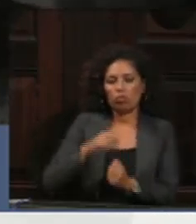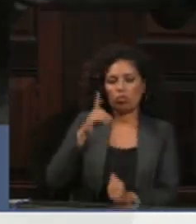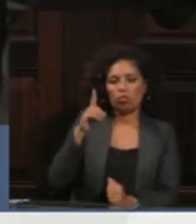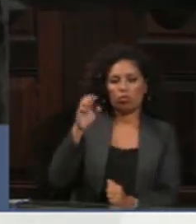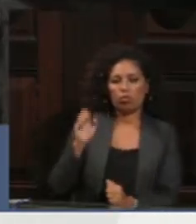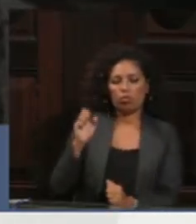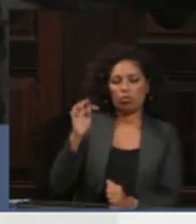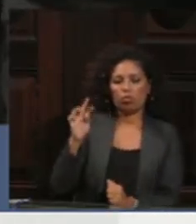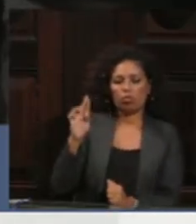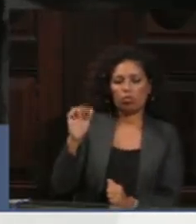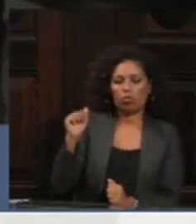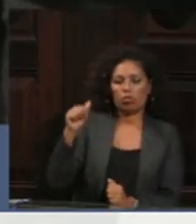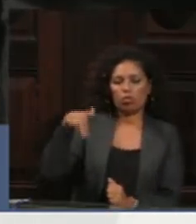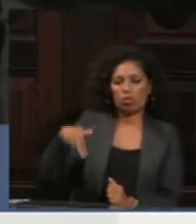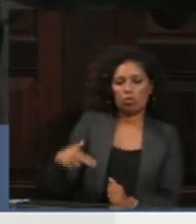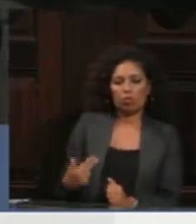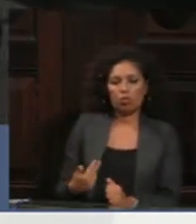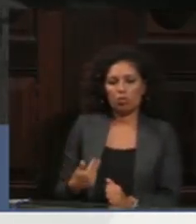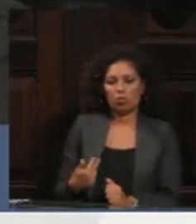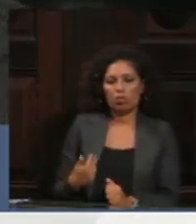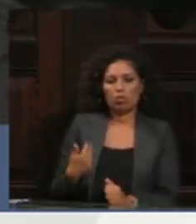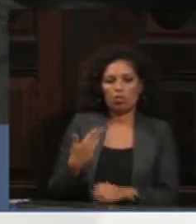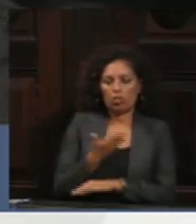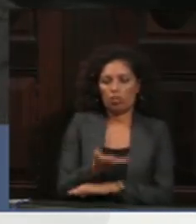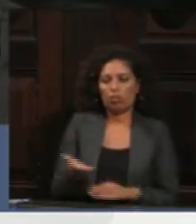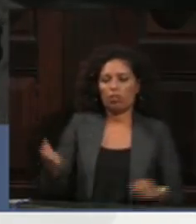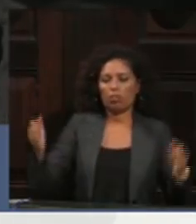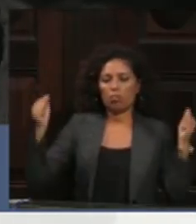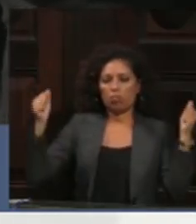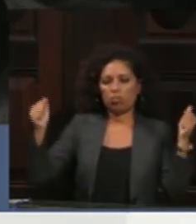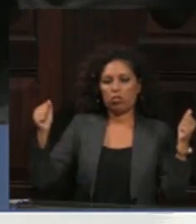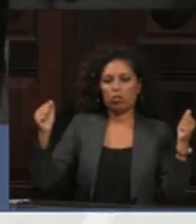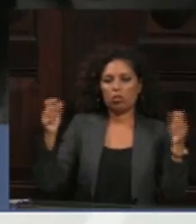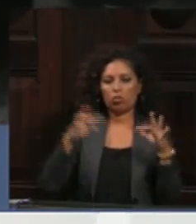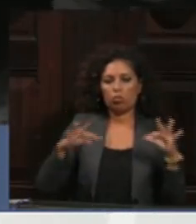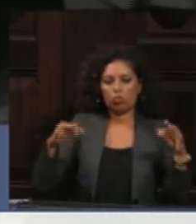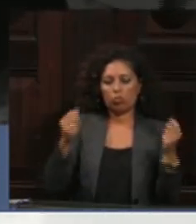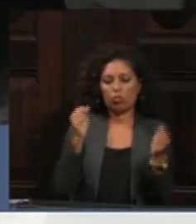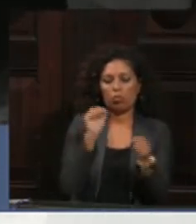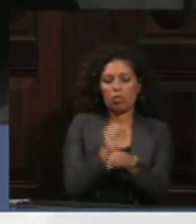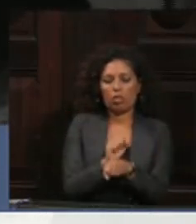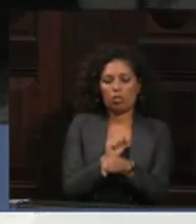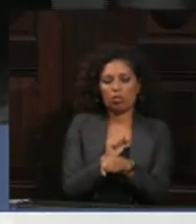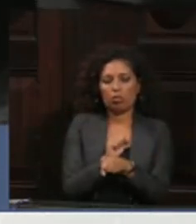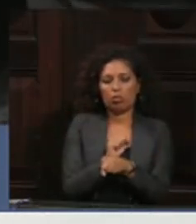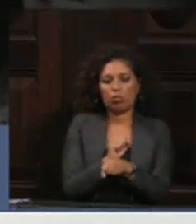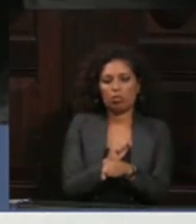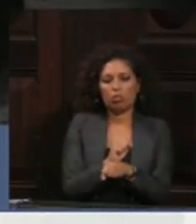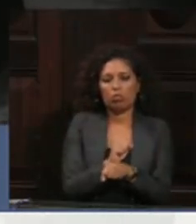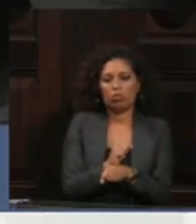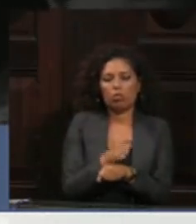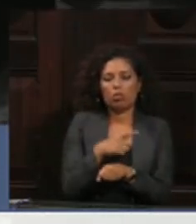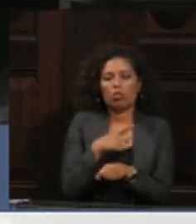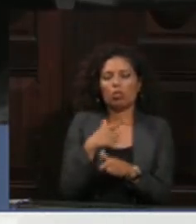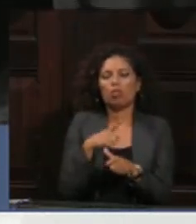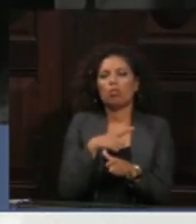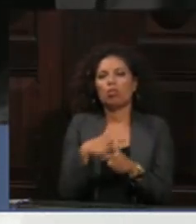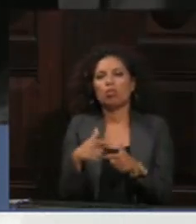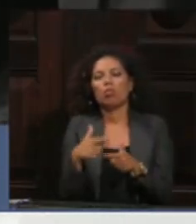utilizando de estado de greve nos postos de vistoria. E o que está